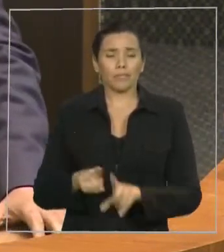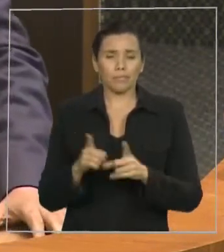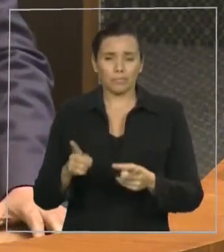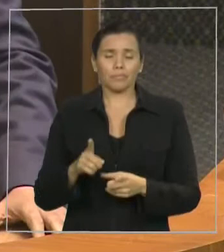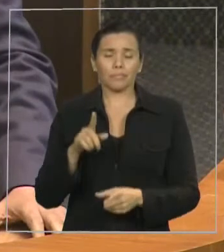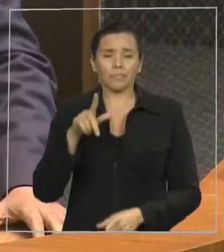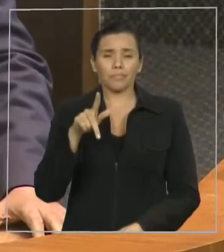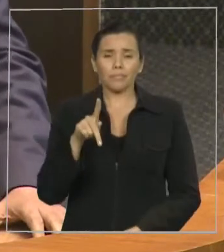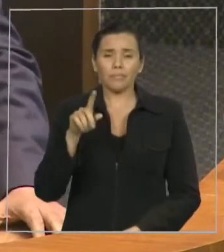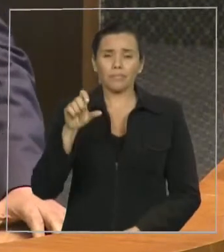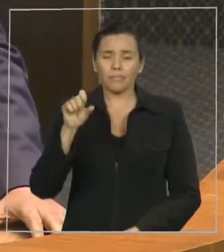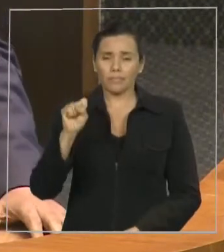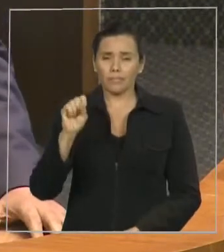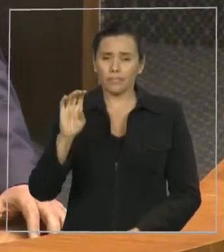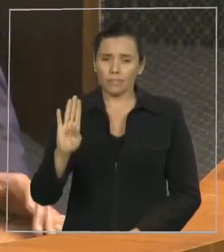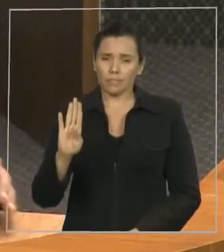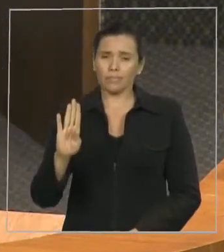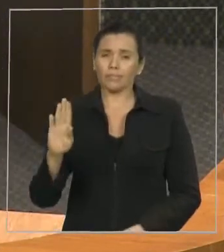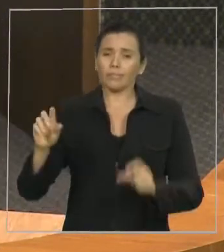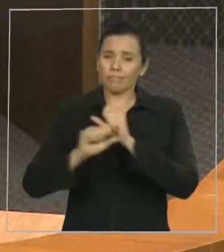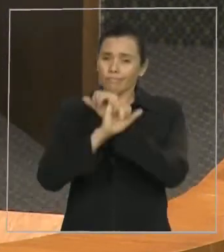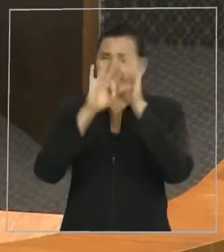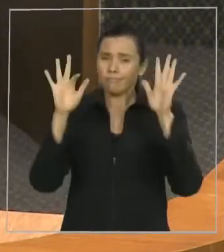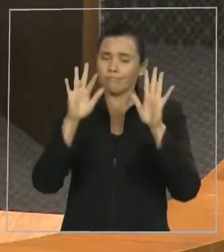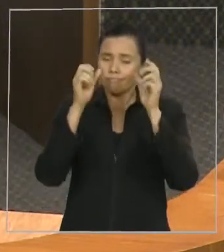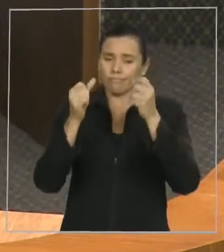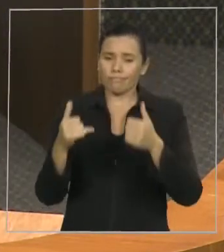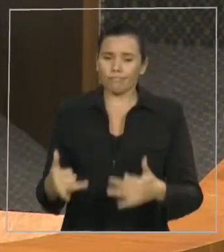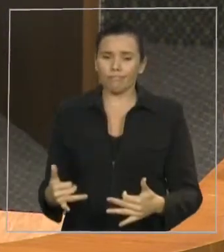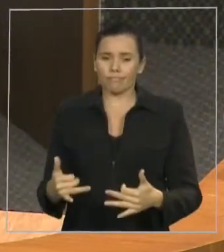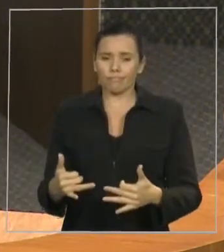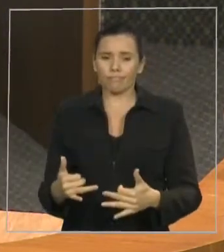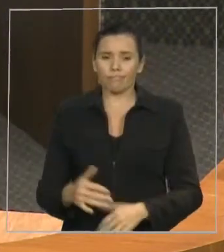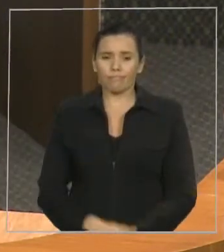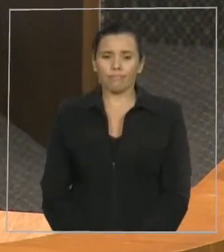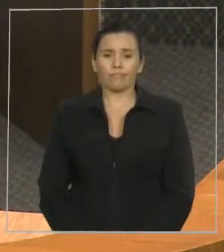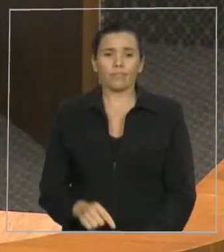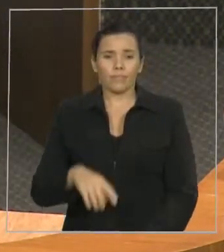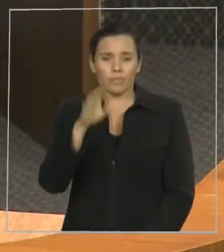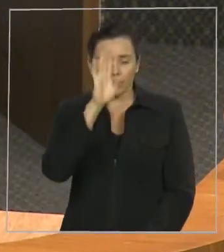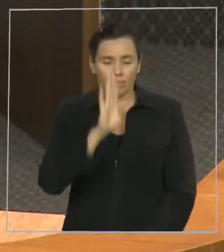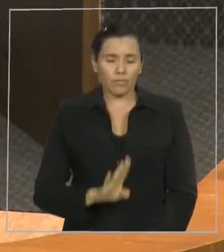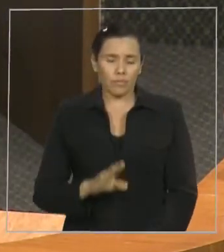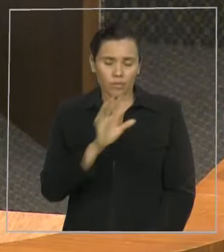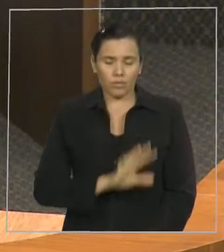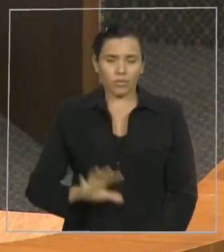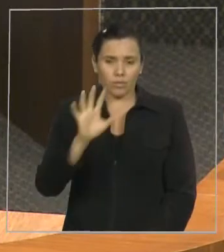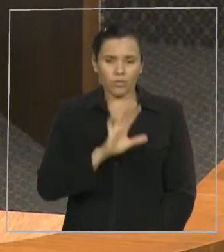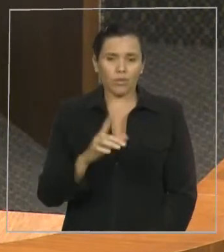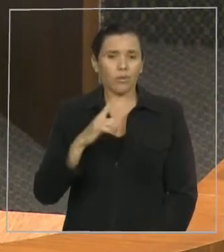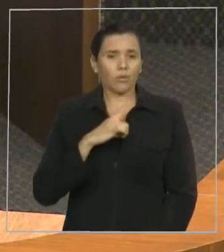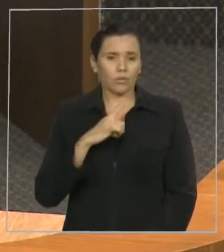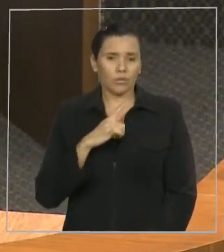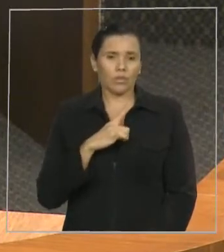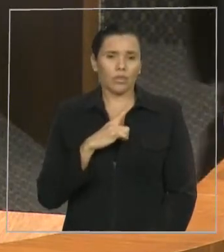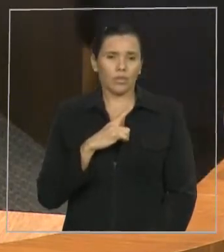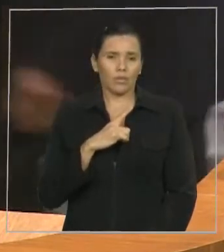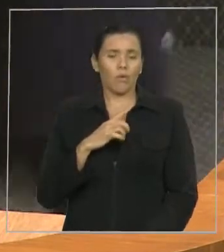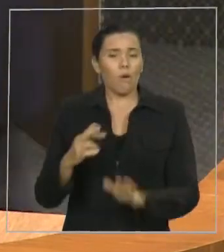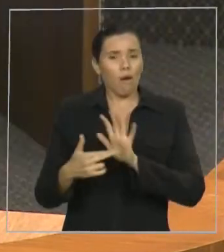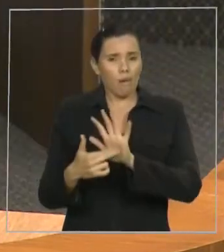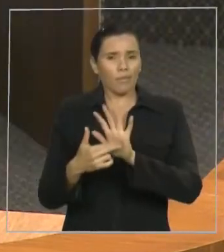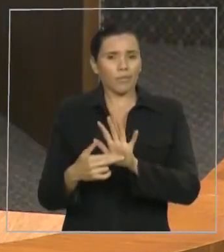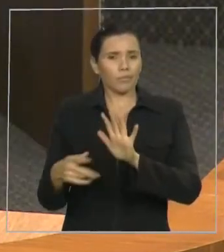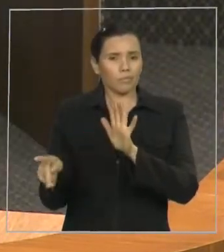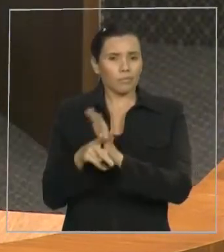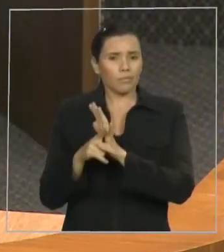no cenário nacional ou tem candidatura própria, uma candidatura do próprio partido,